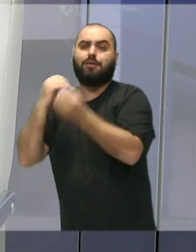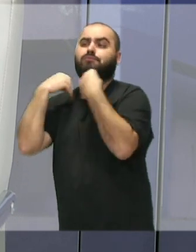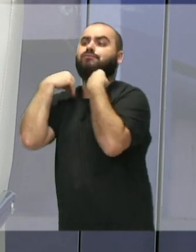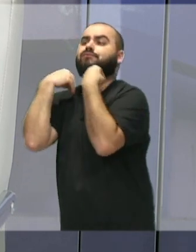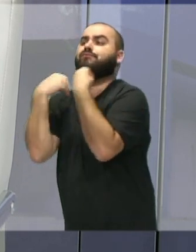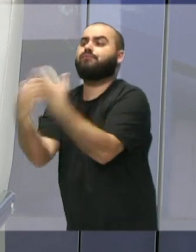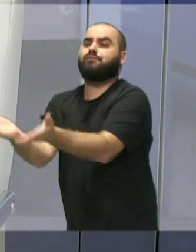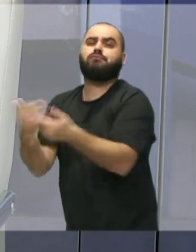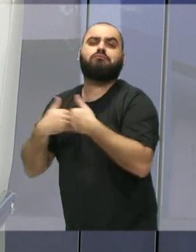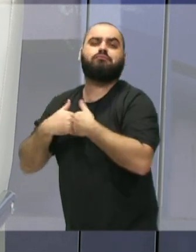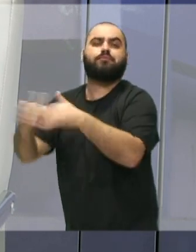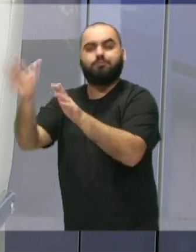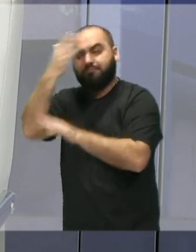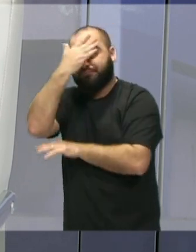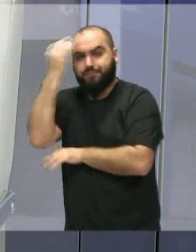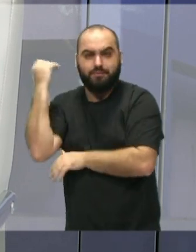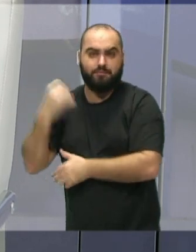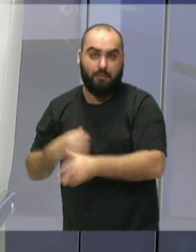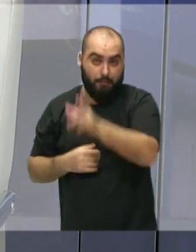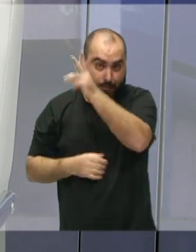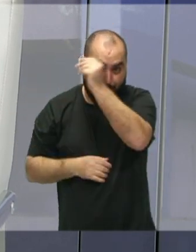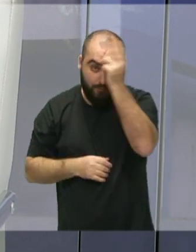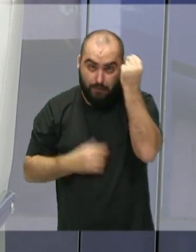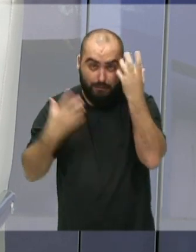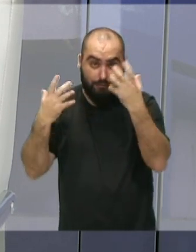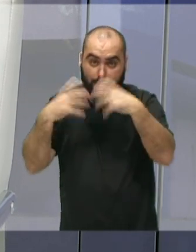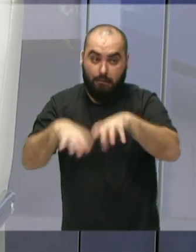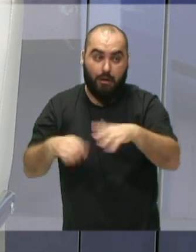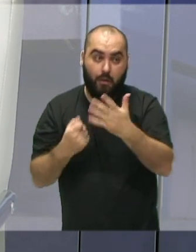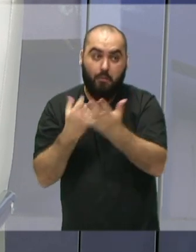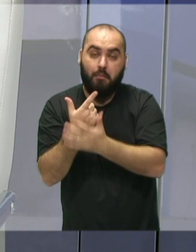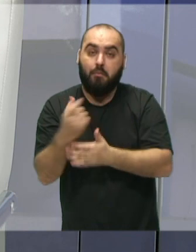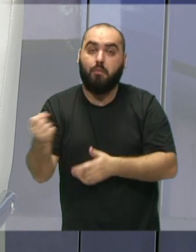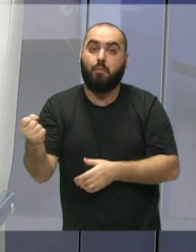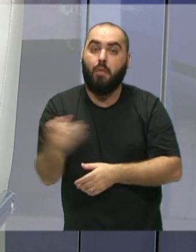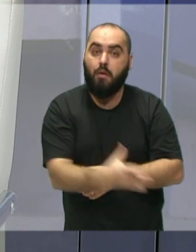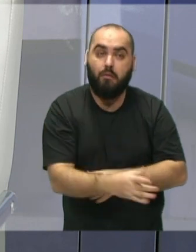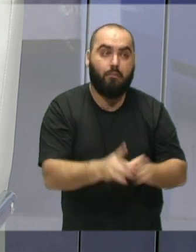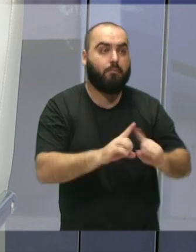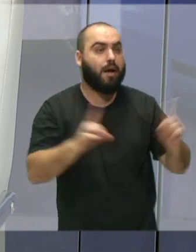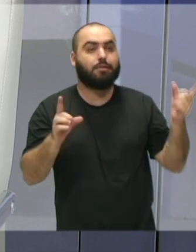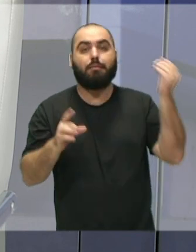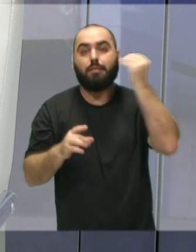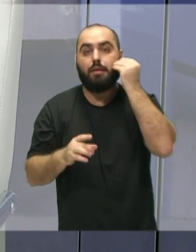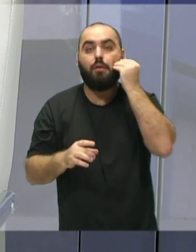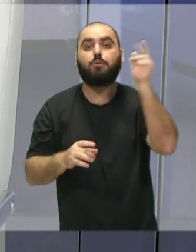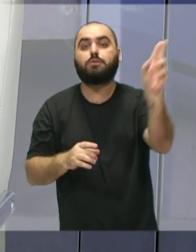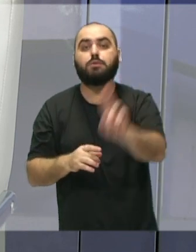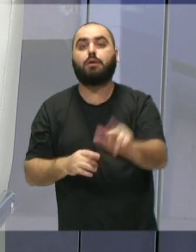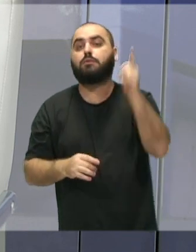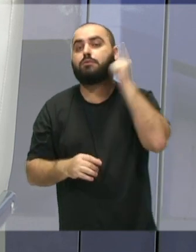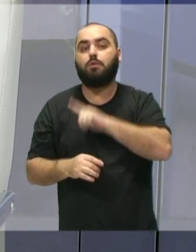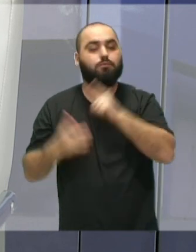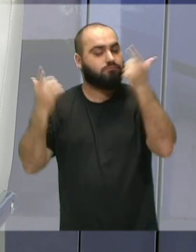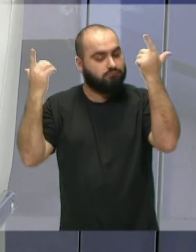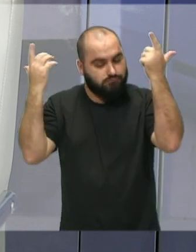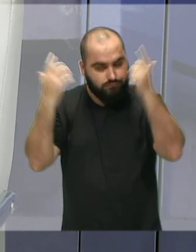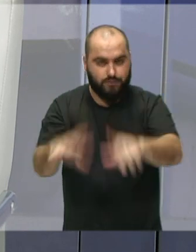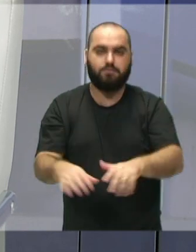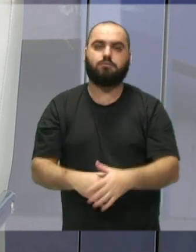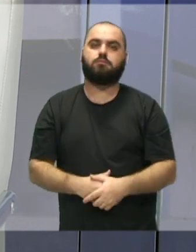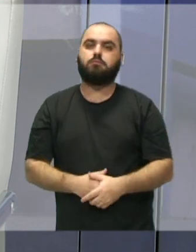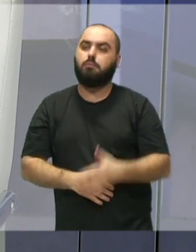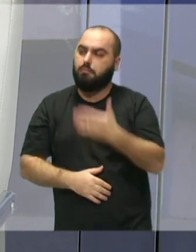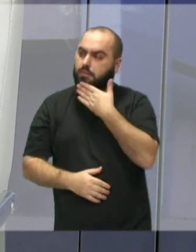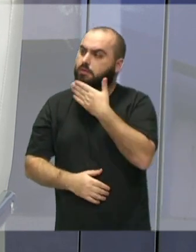esmo. Então, assim, a prefeitura não quer comprar coisas novas, mas não quer tentar reutilizar aquilo ali. Eu pedi que eles fossem fazer uma averiguação do que está